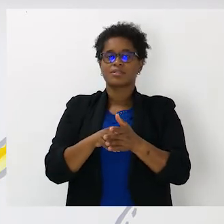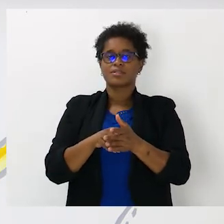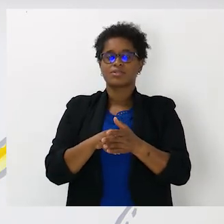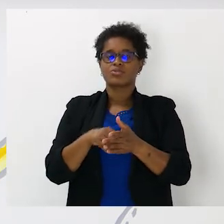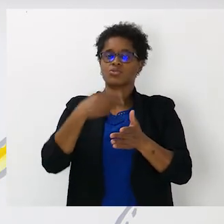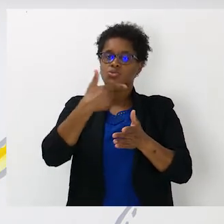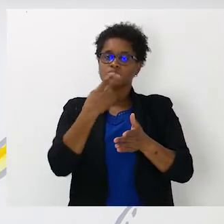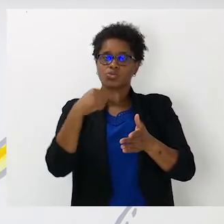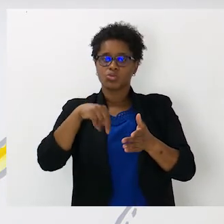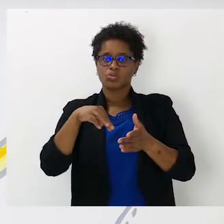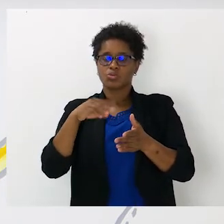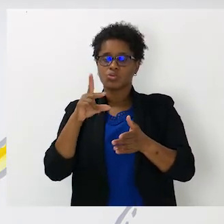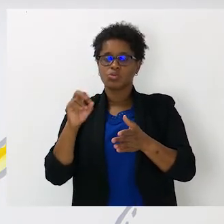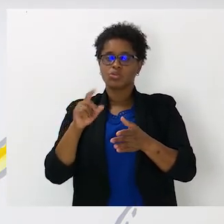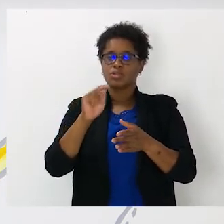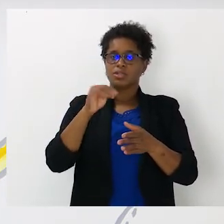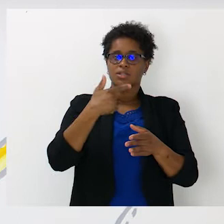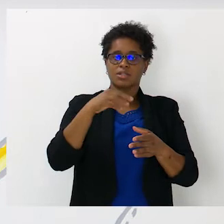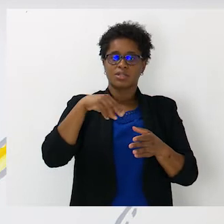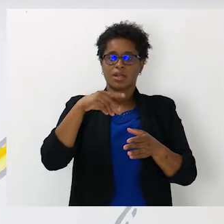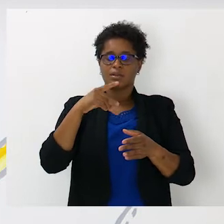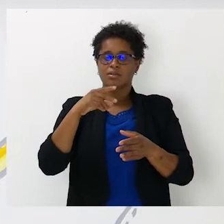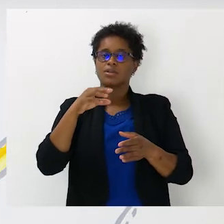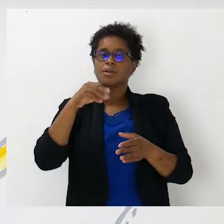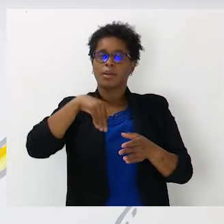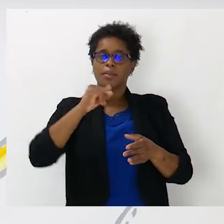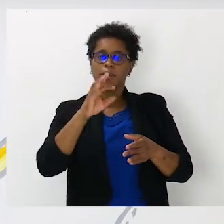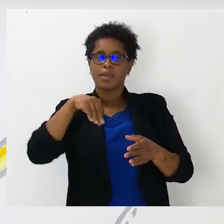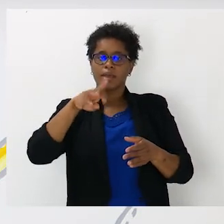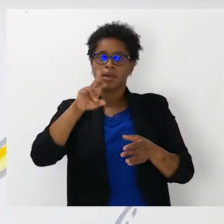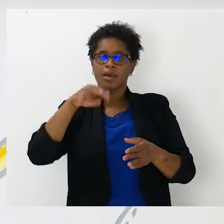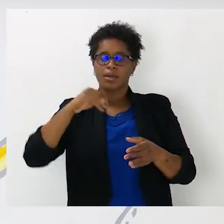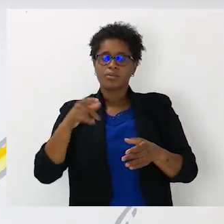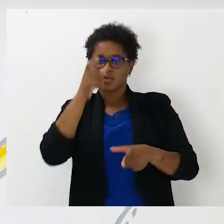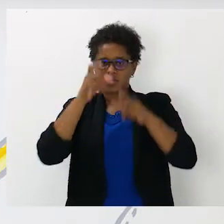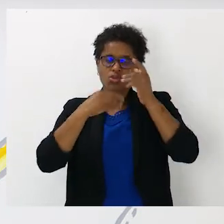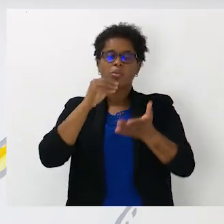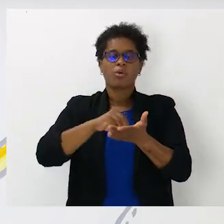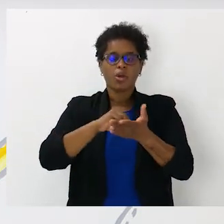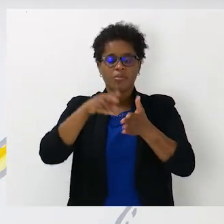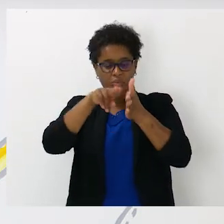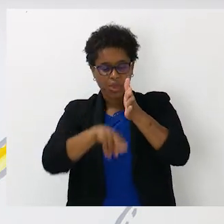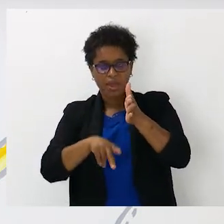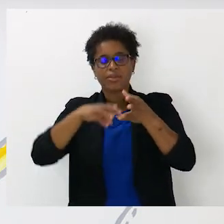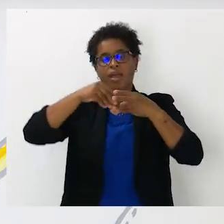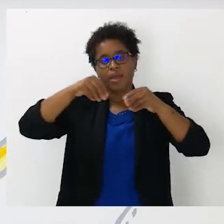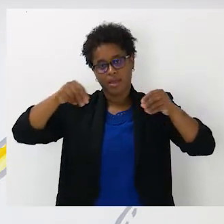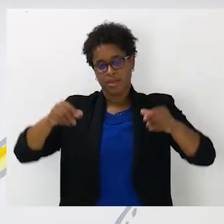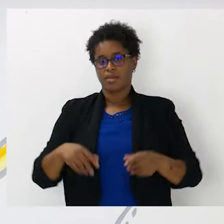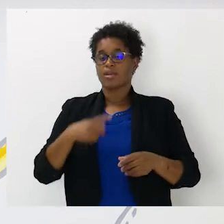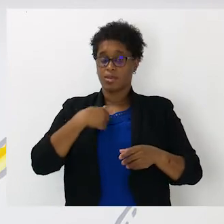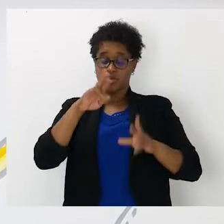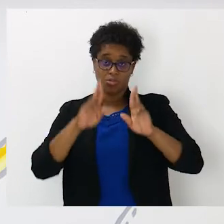nos túmulos, nas mastabas. Os pobres, na areia. Espero que